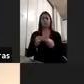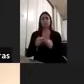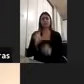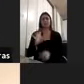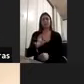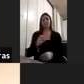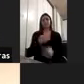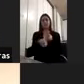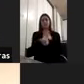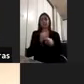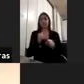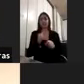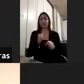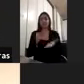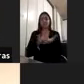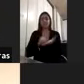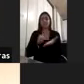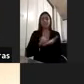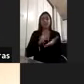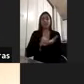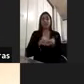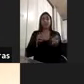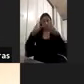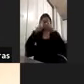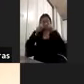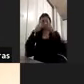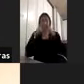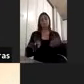Os representantes não tinham feito nada.